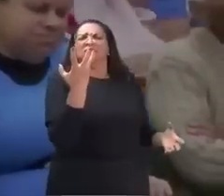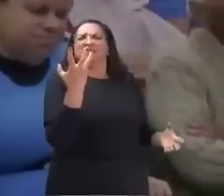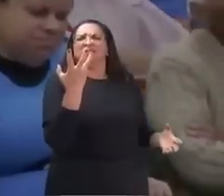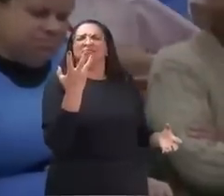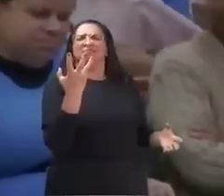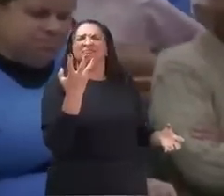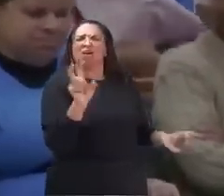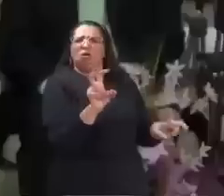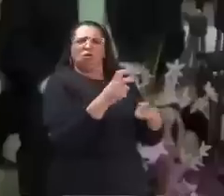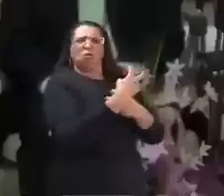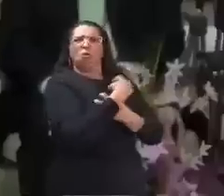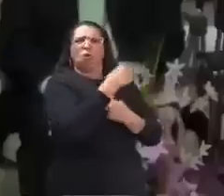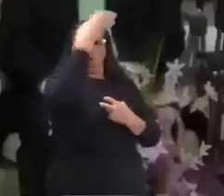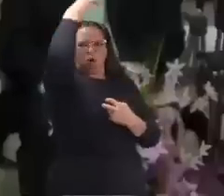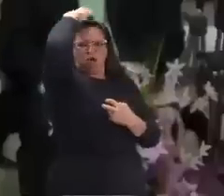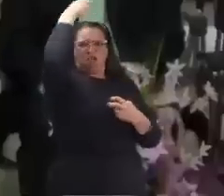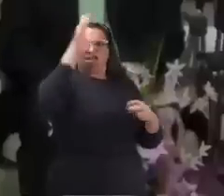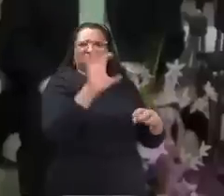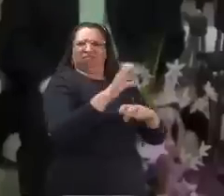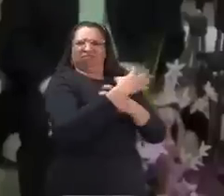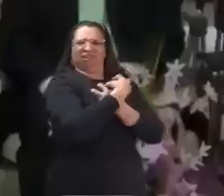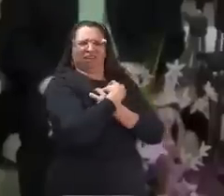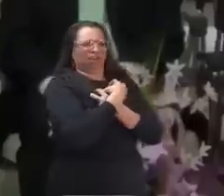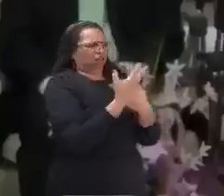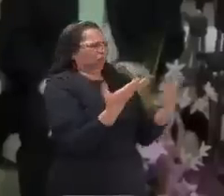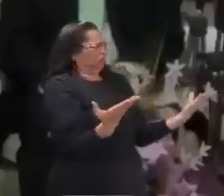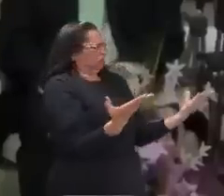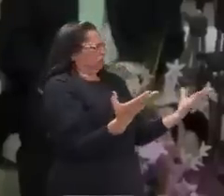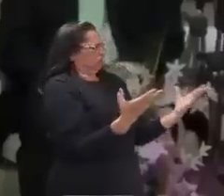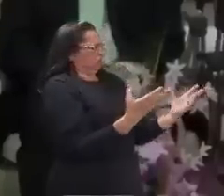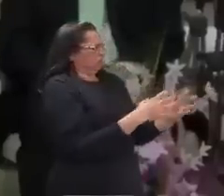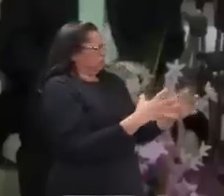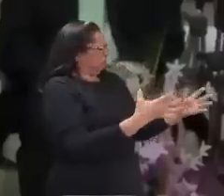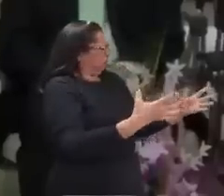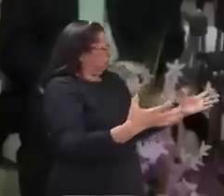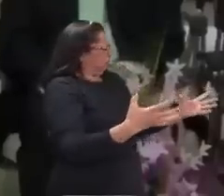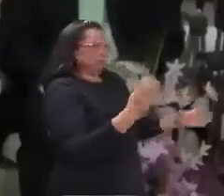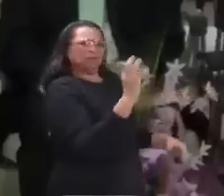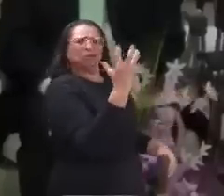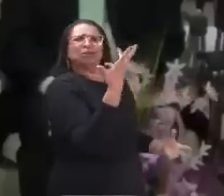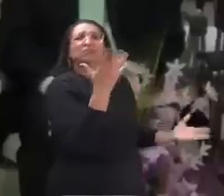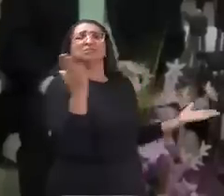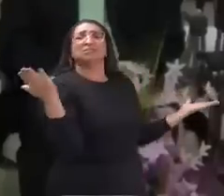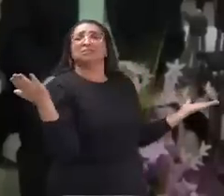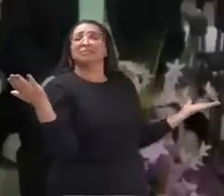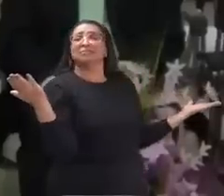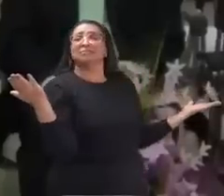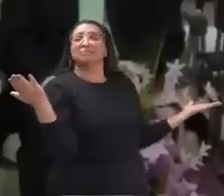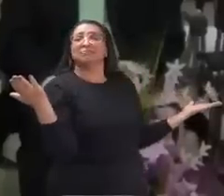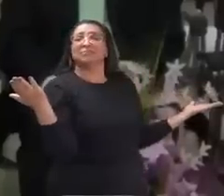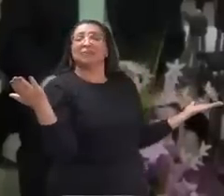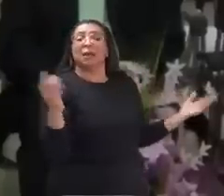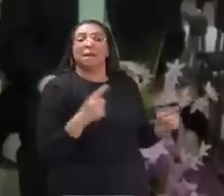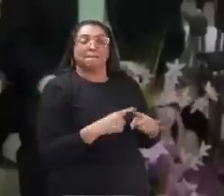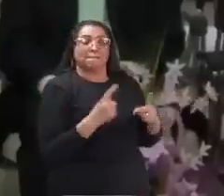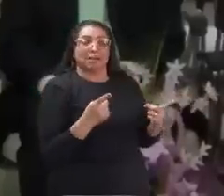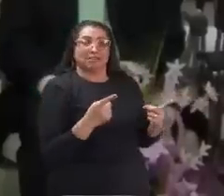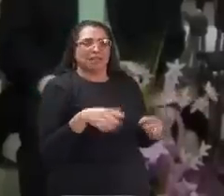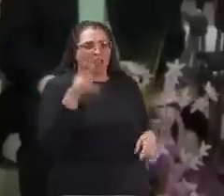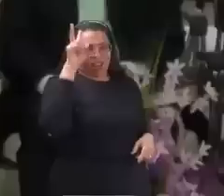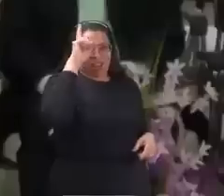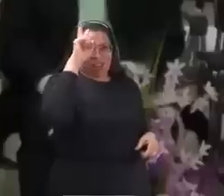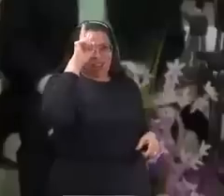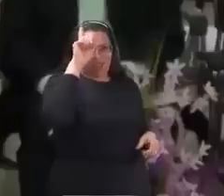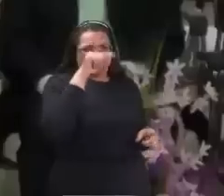Quando a gente olha o livro do Êxodo, teologicamente a gente vê herói Moisés, mas antes de Moisés ter o nome, aqui estão